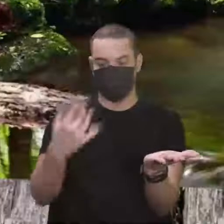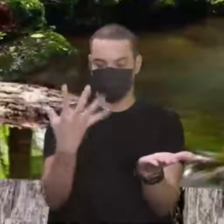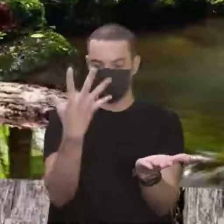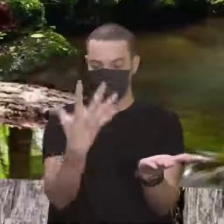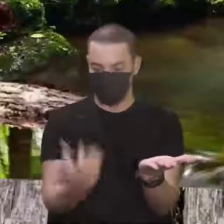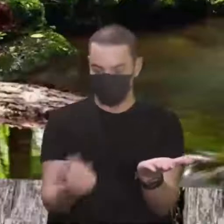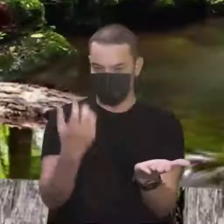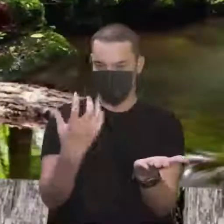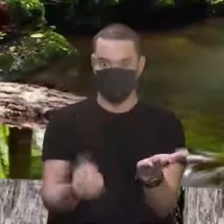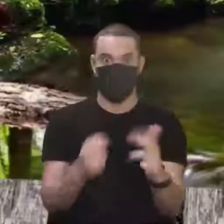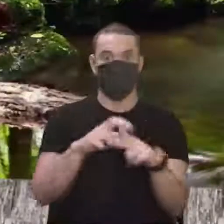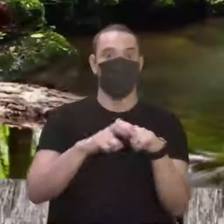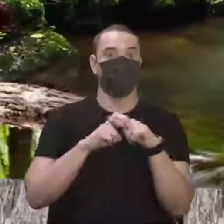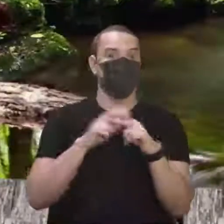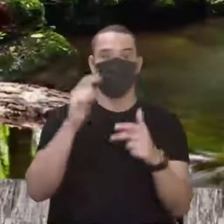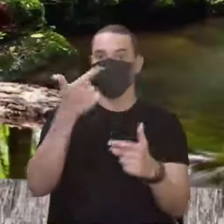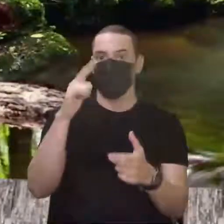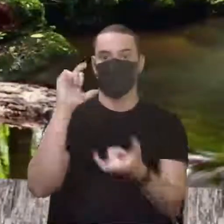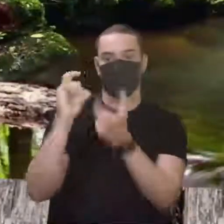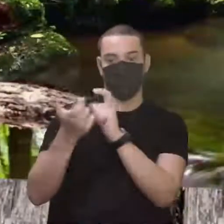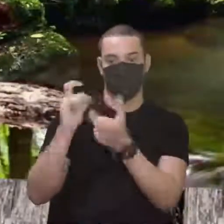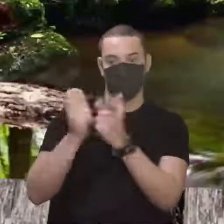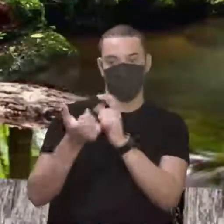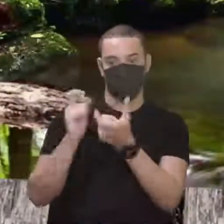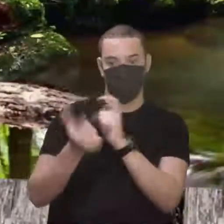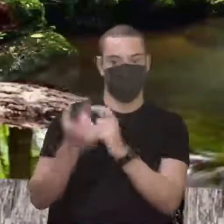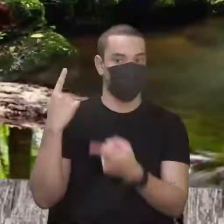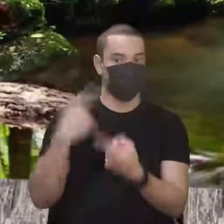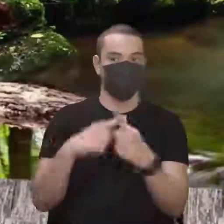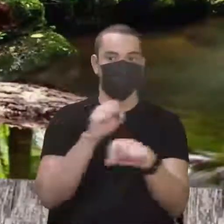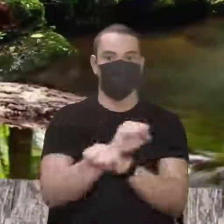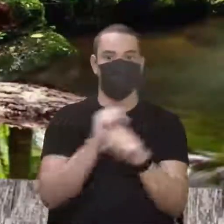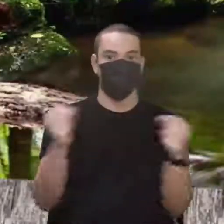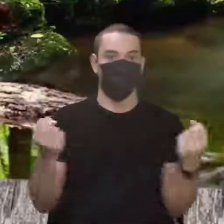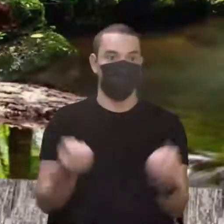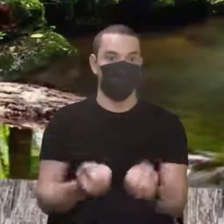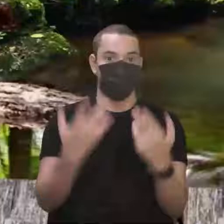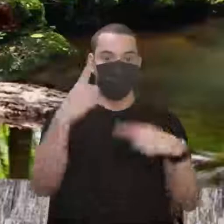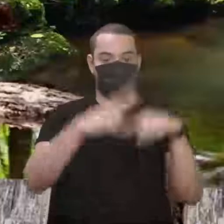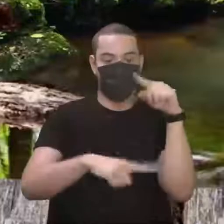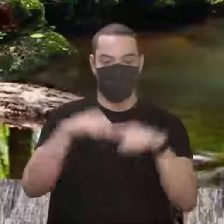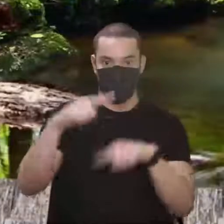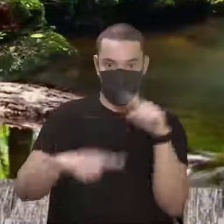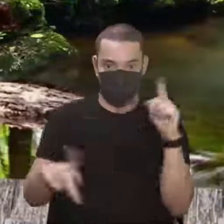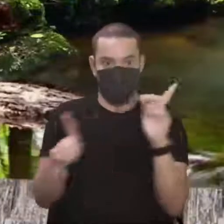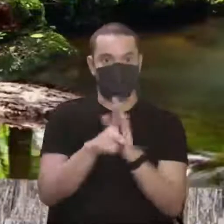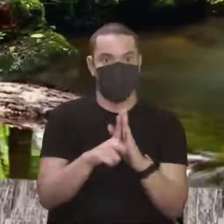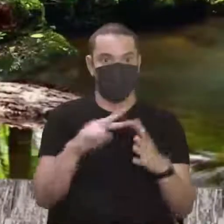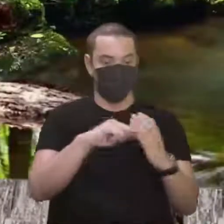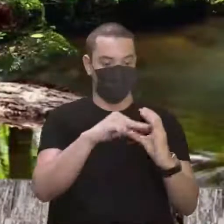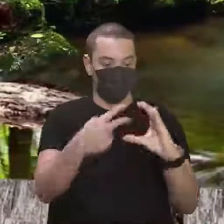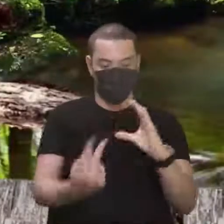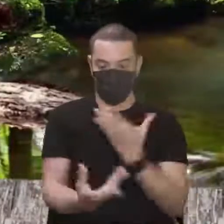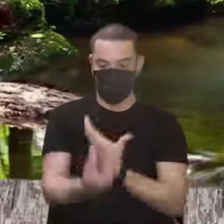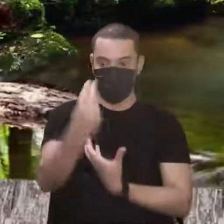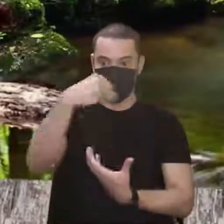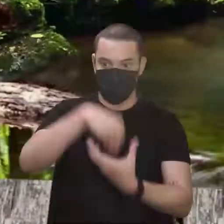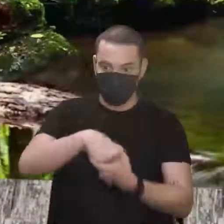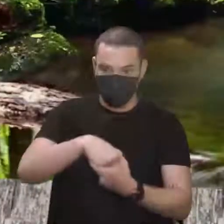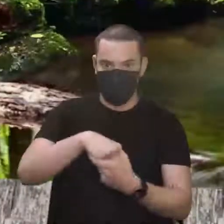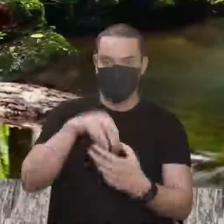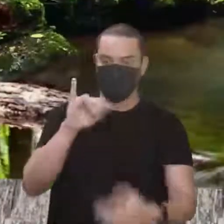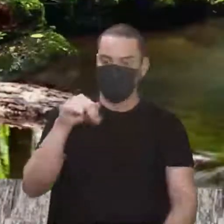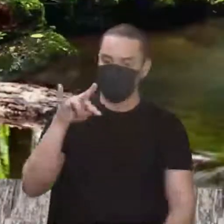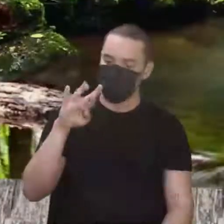isso que eles são chamados de regiões não codificadoras, porque eles não vão expressar o material, informações genéticas, os genes presentes nessas regiões, chamados